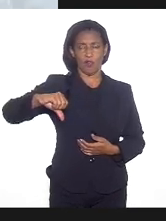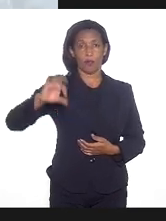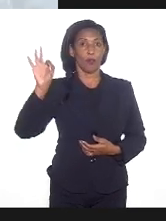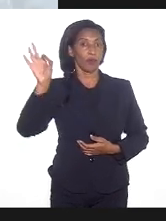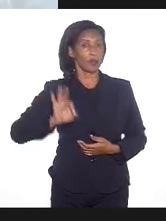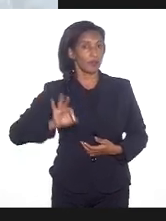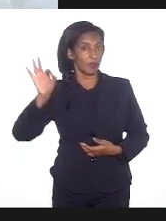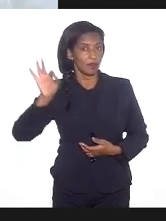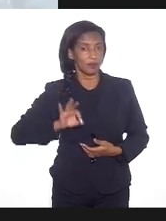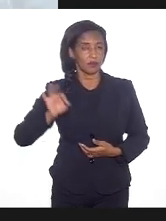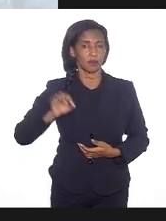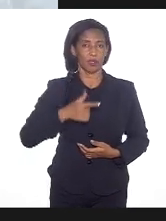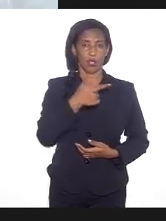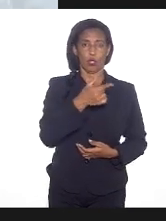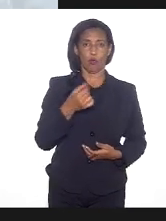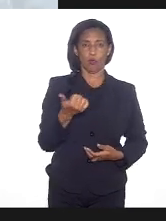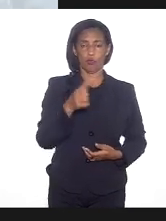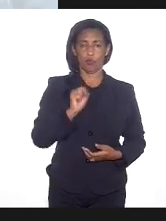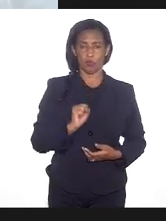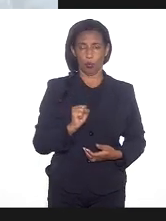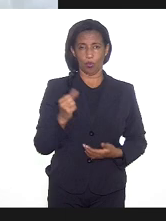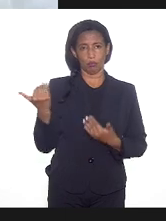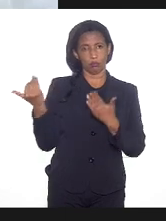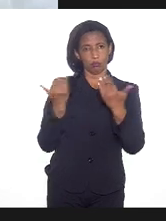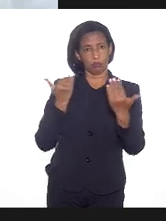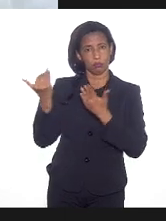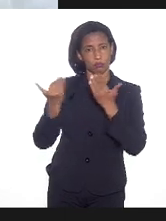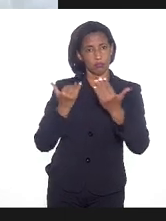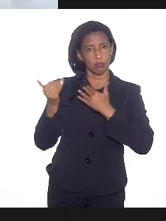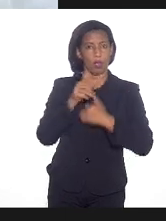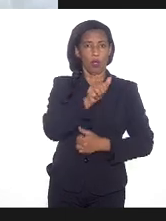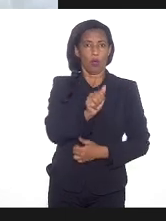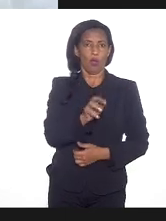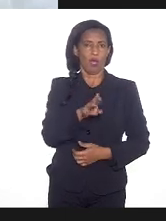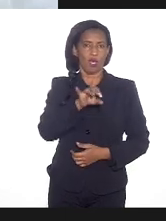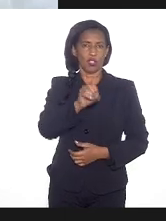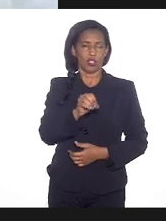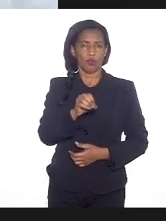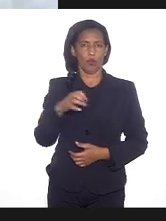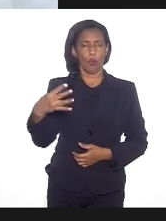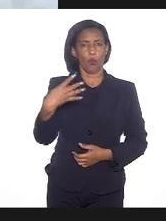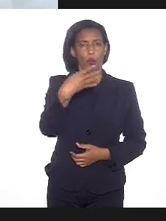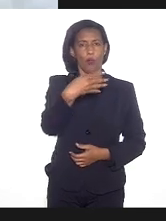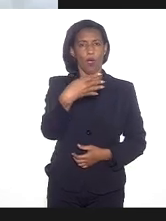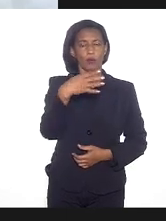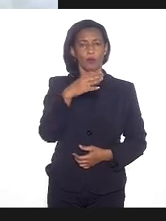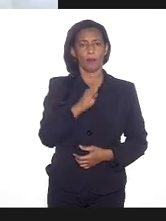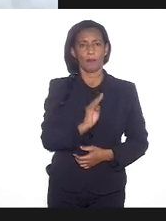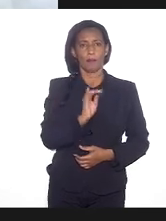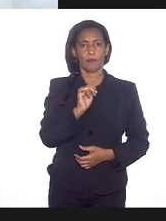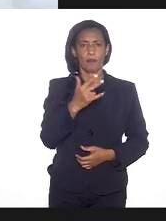1,31,69%. Em 2018, em relação ao passivo atuarial e o ativo, era de